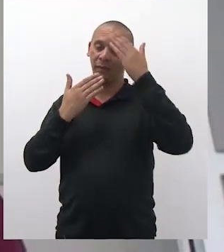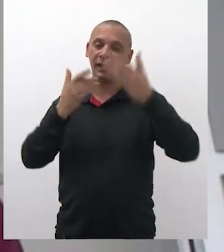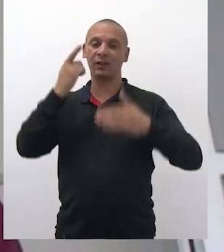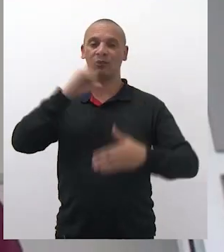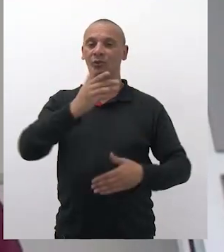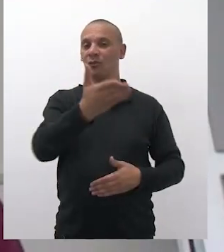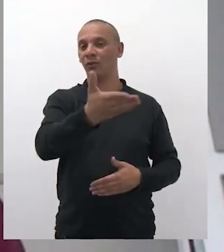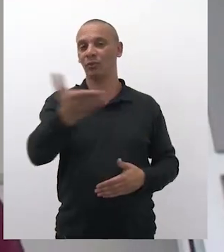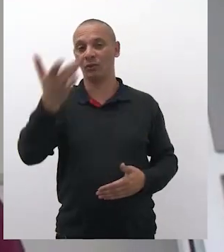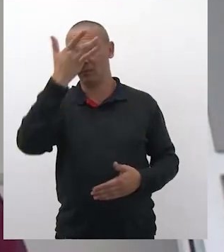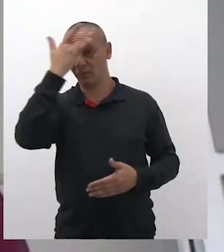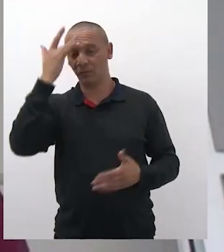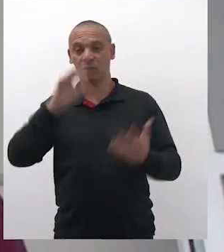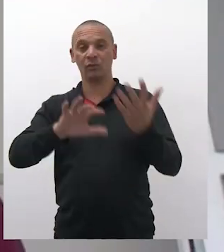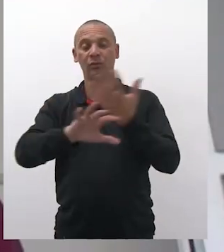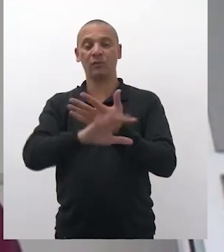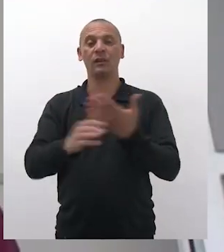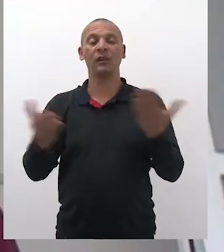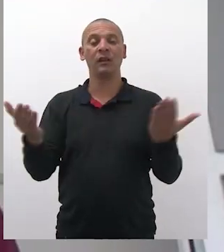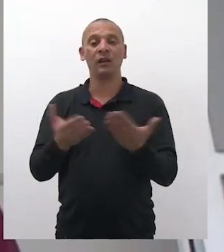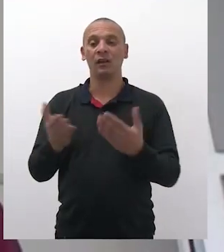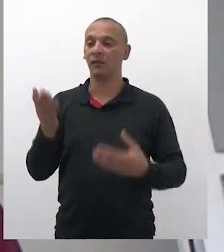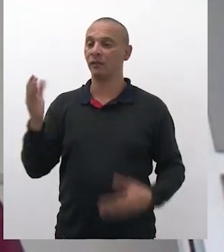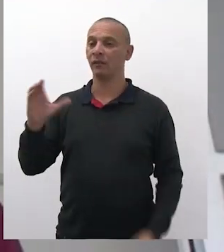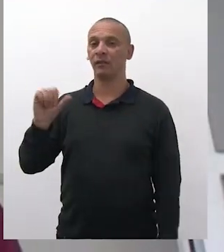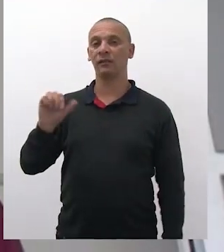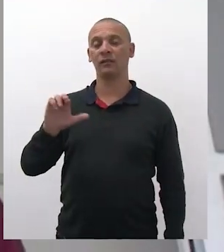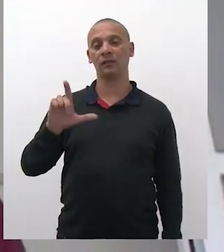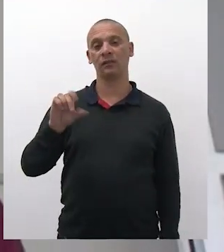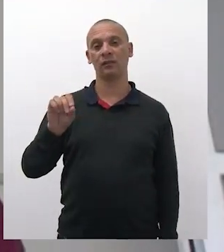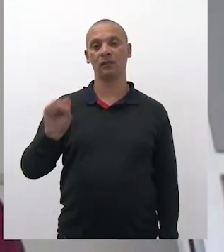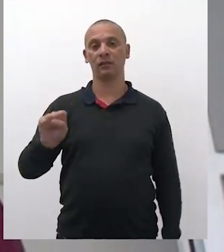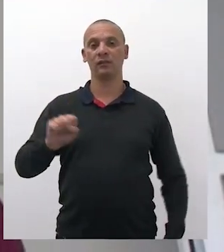novamente a todos e passo a palavra para o Carlos.